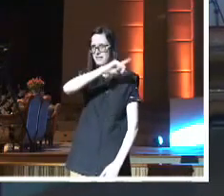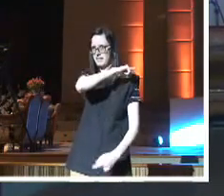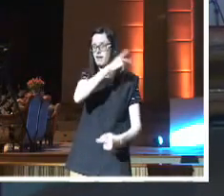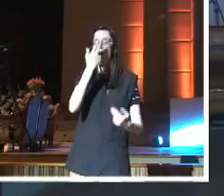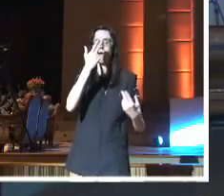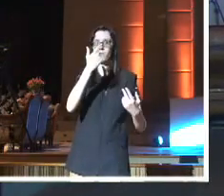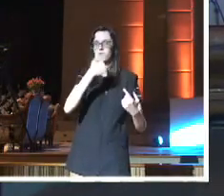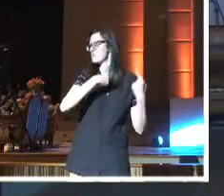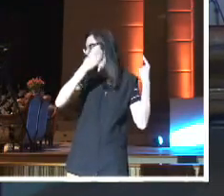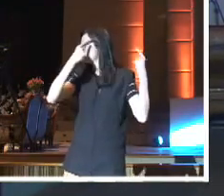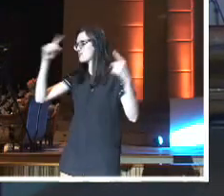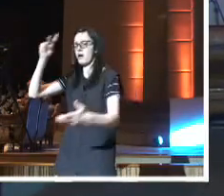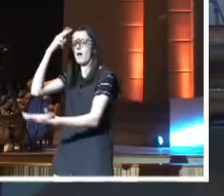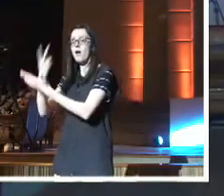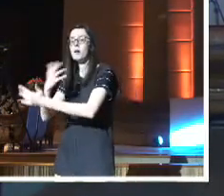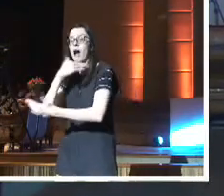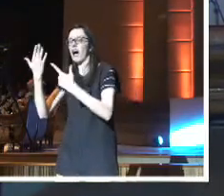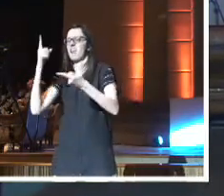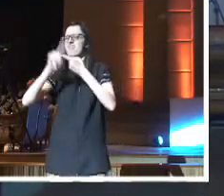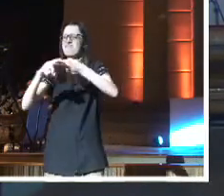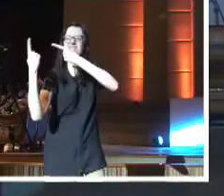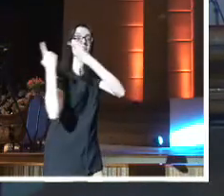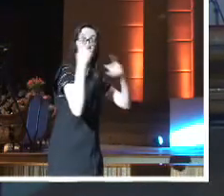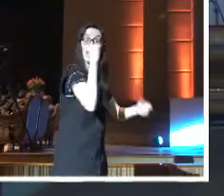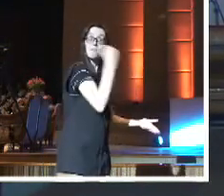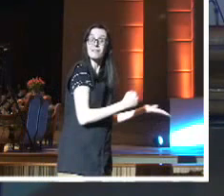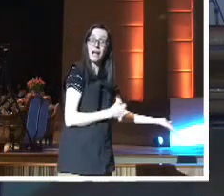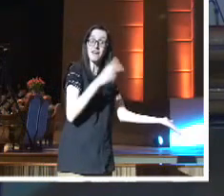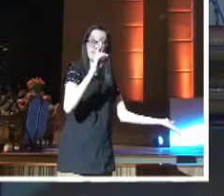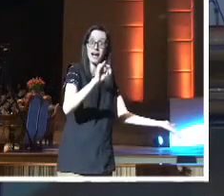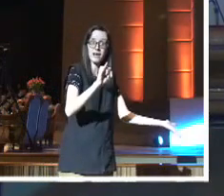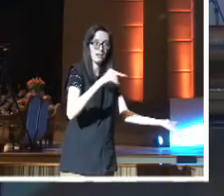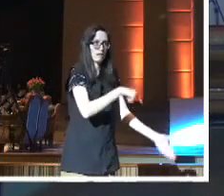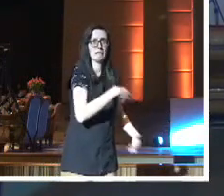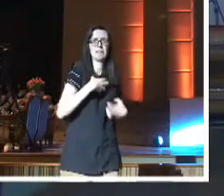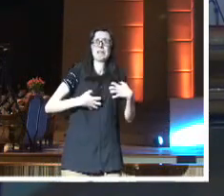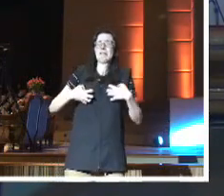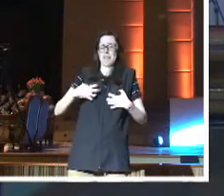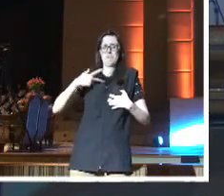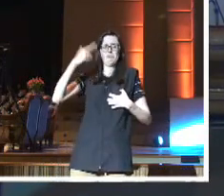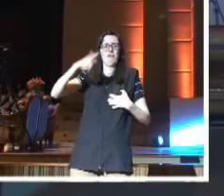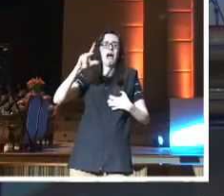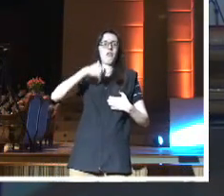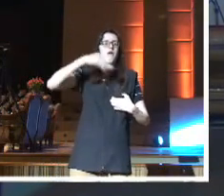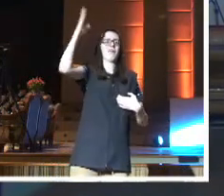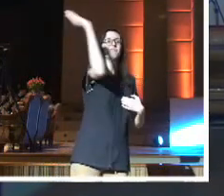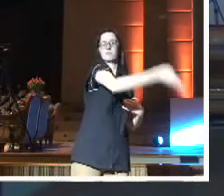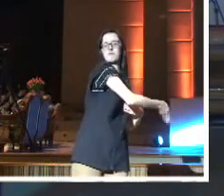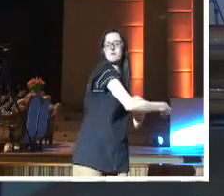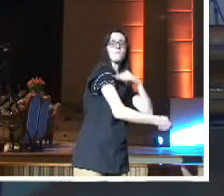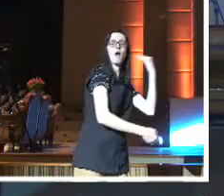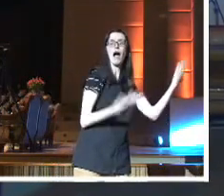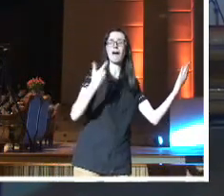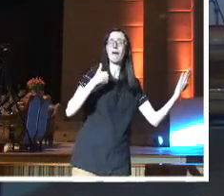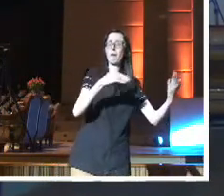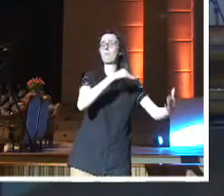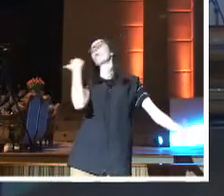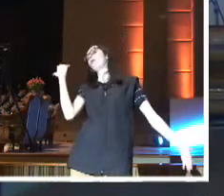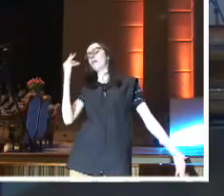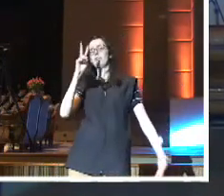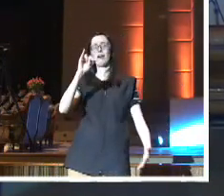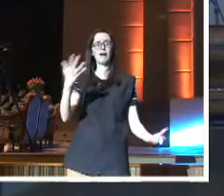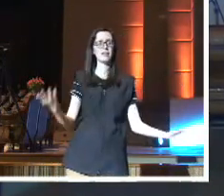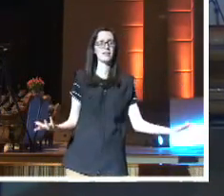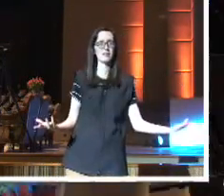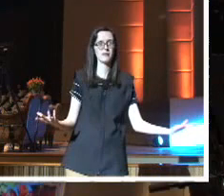ser assassinado e ainda em praça pública, para que eles possam pegar minha cabeça, pendurar numa estaca e dizer: o herói